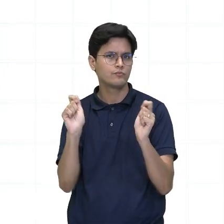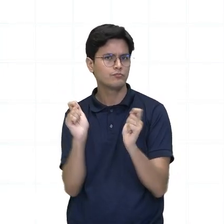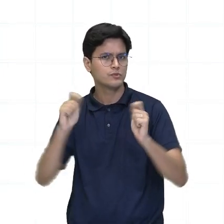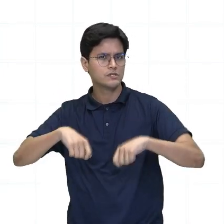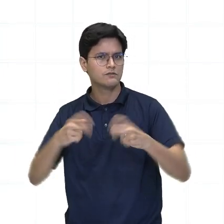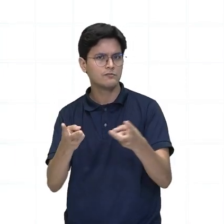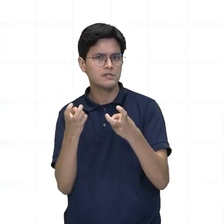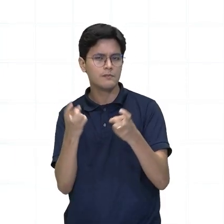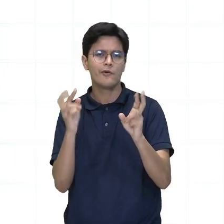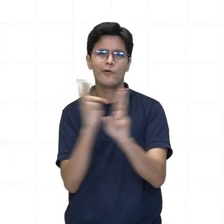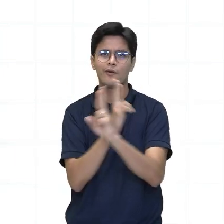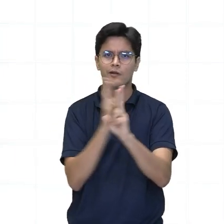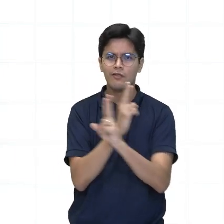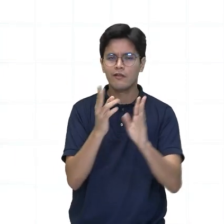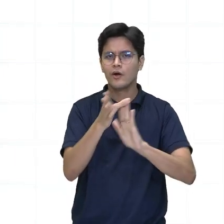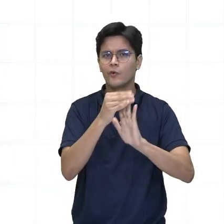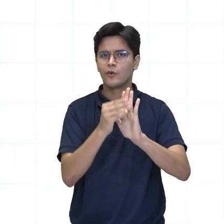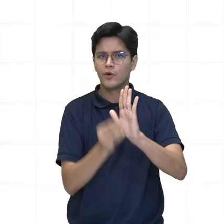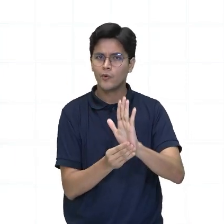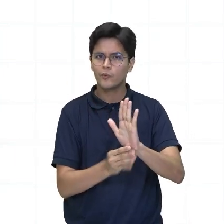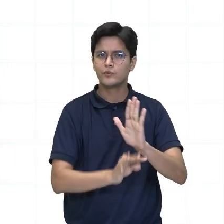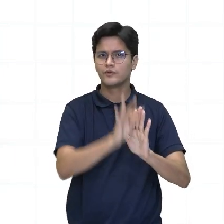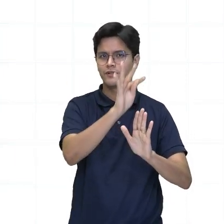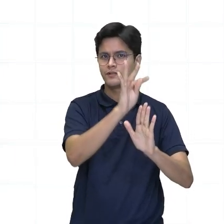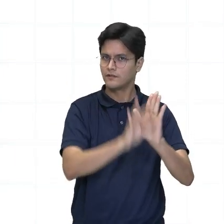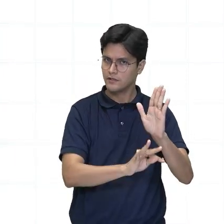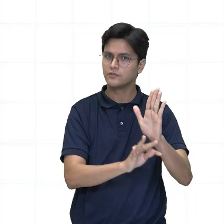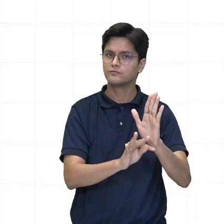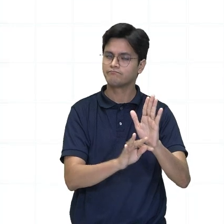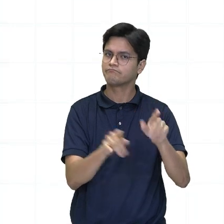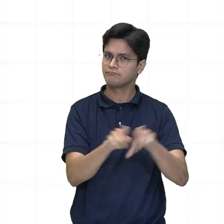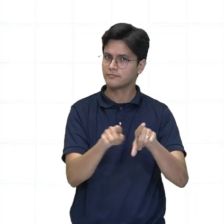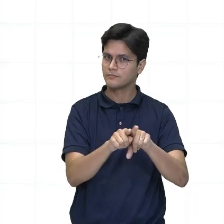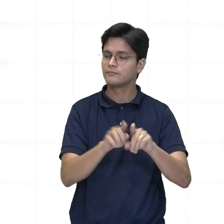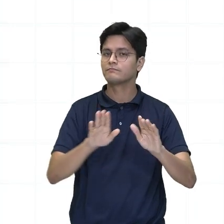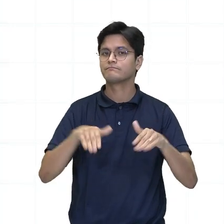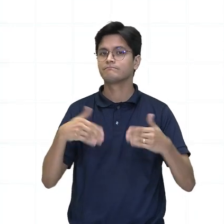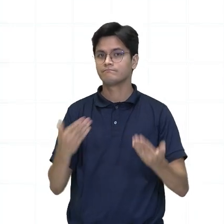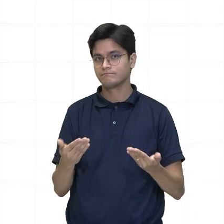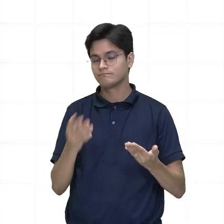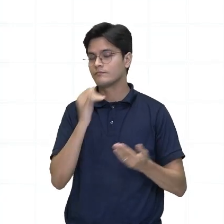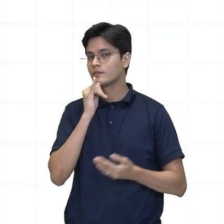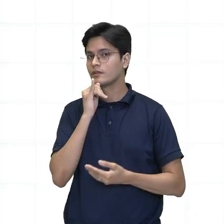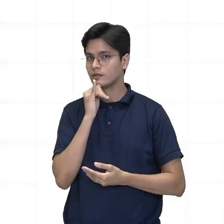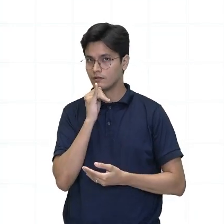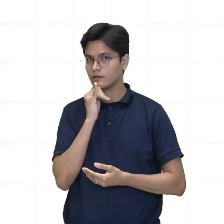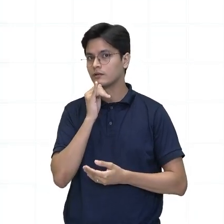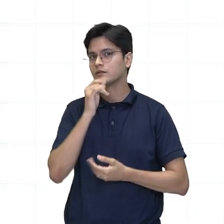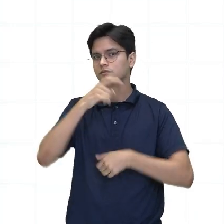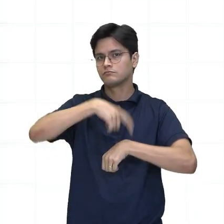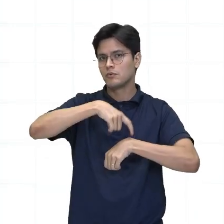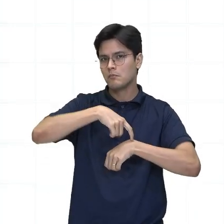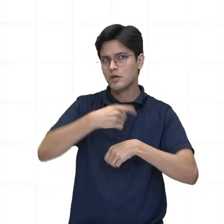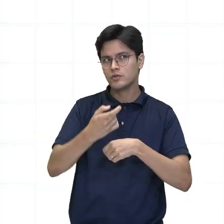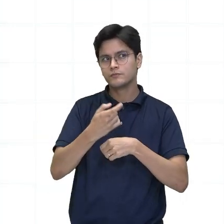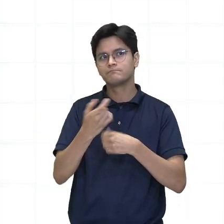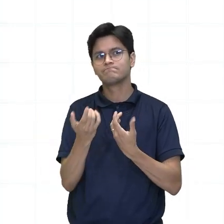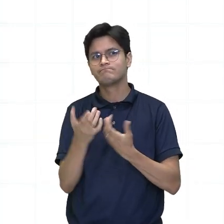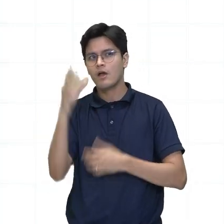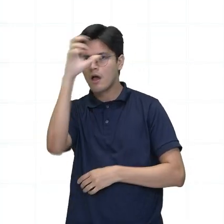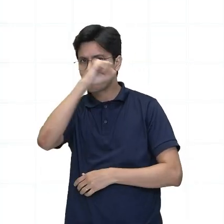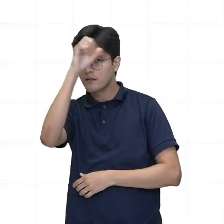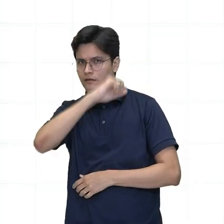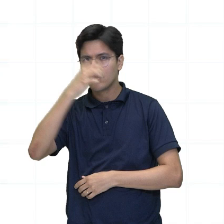com relação ao texto, ao assunto do texto também. E aí, que quando estamos trabalhando com a compreensão de texto